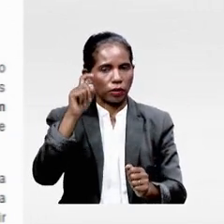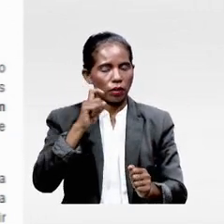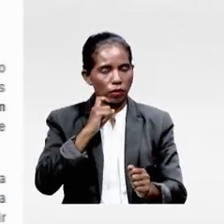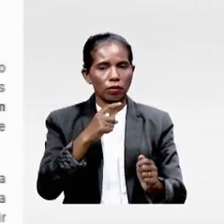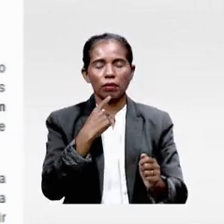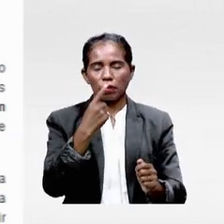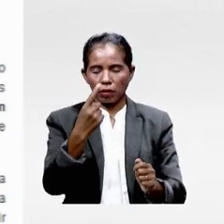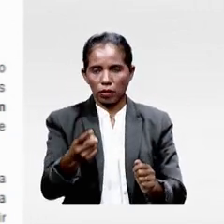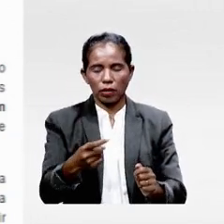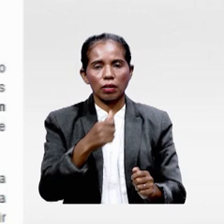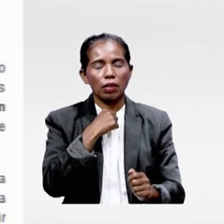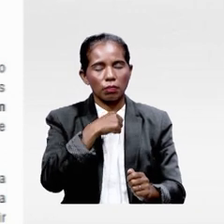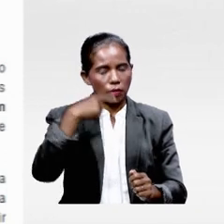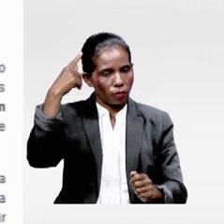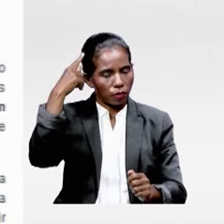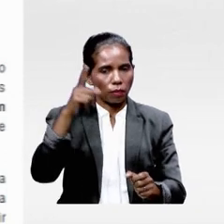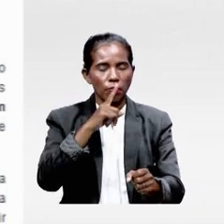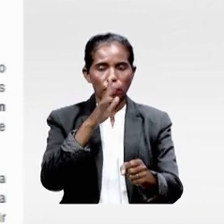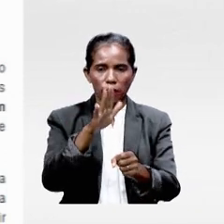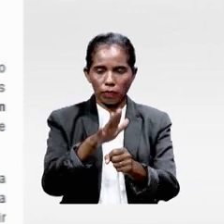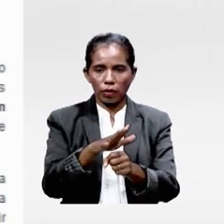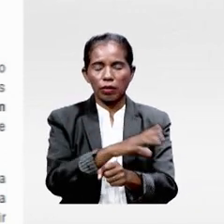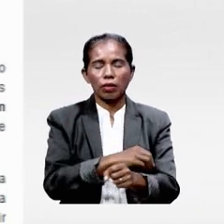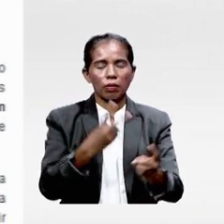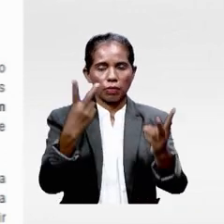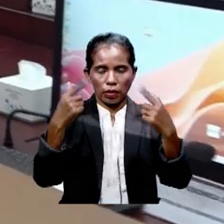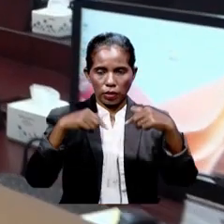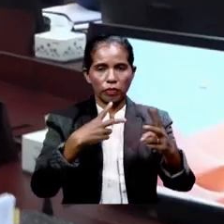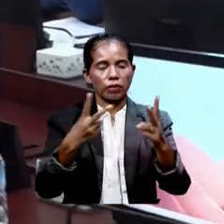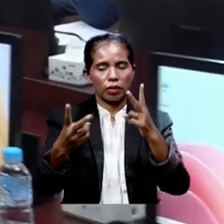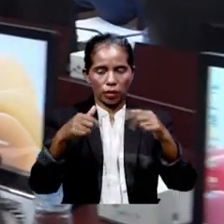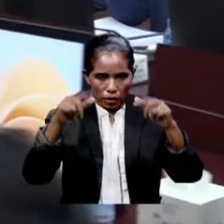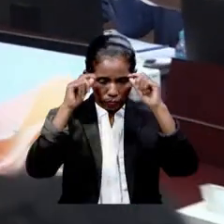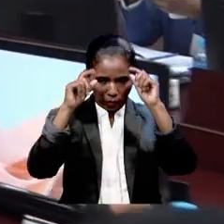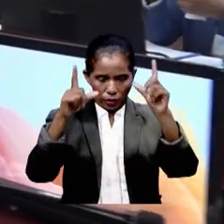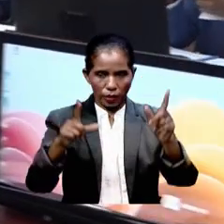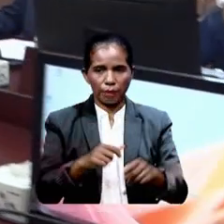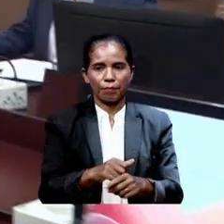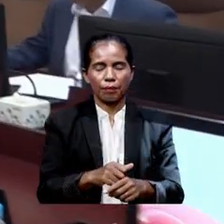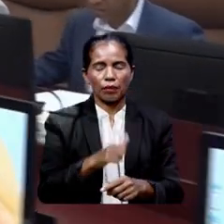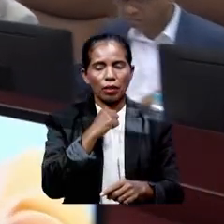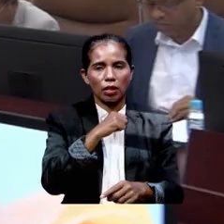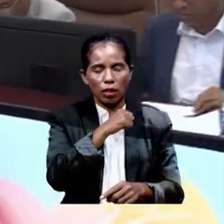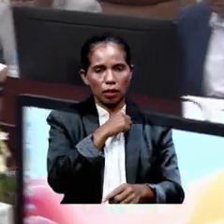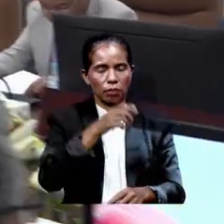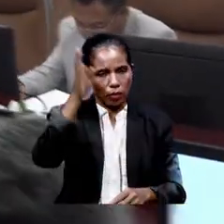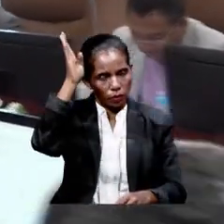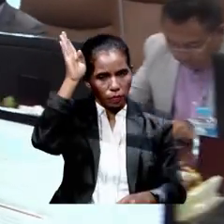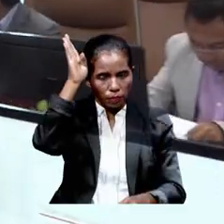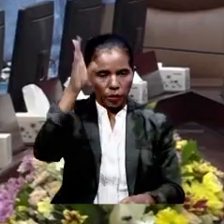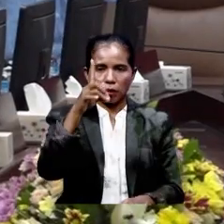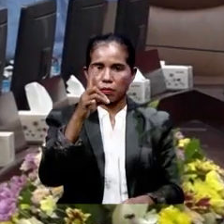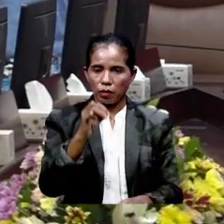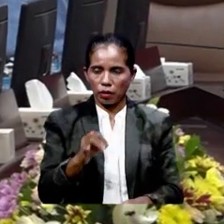informa Papa Francisco confirmado se visita Timor-Leste. Mas que não é Dom Virgílio Cardeal do Carmo da Silva,